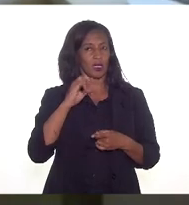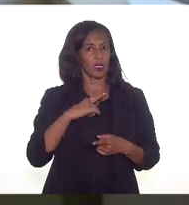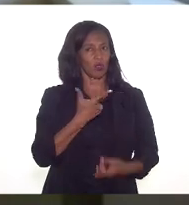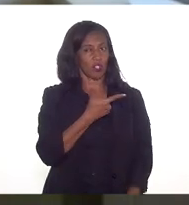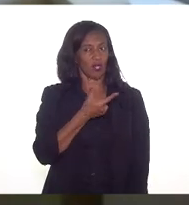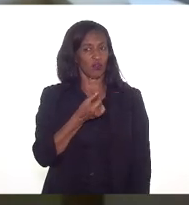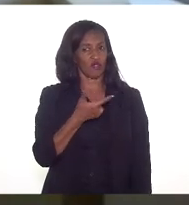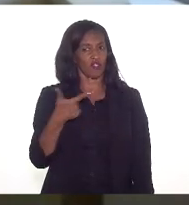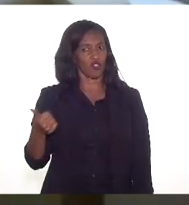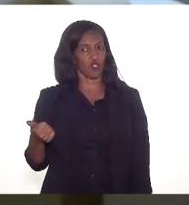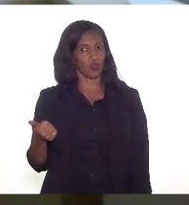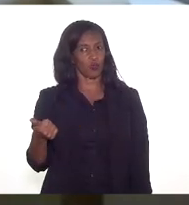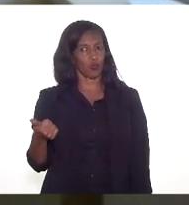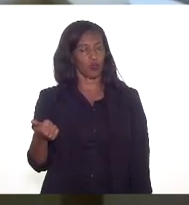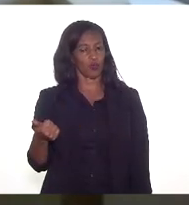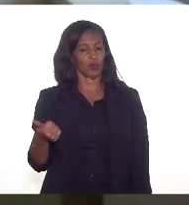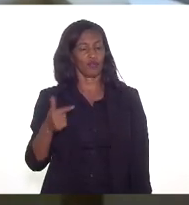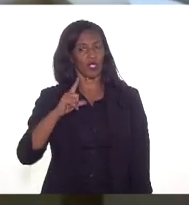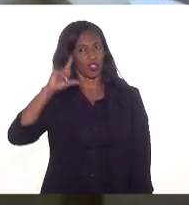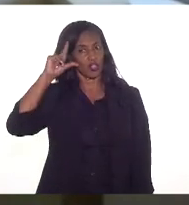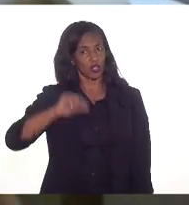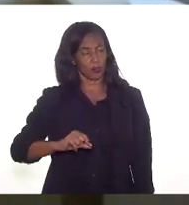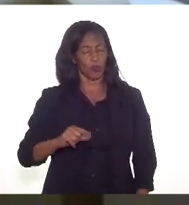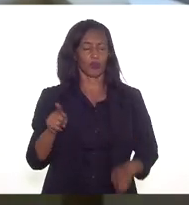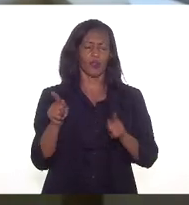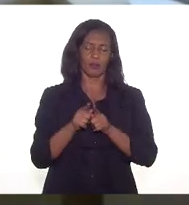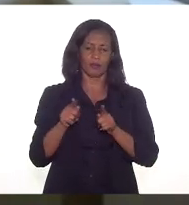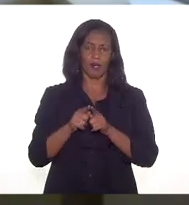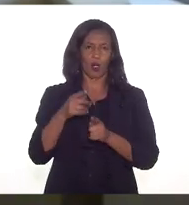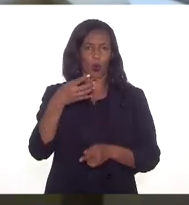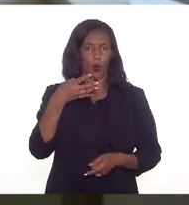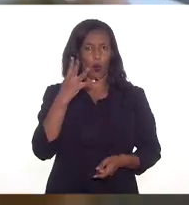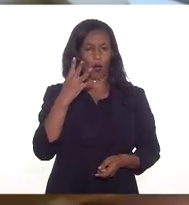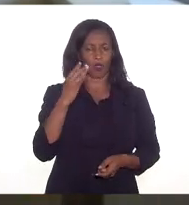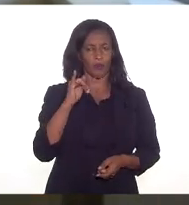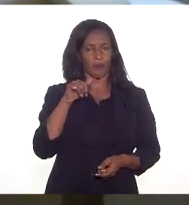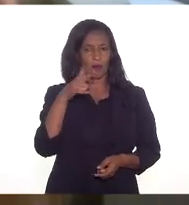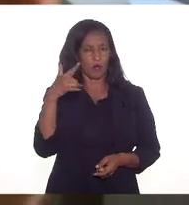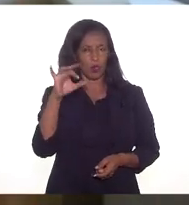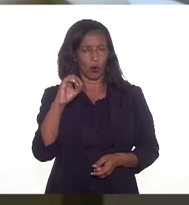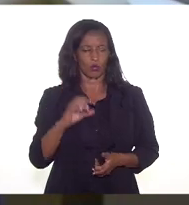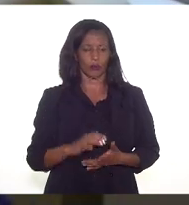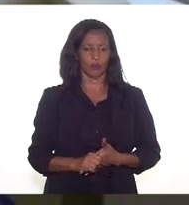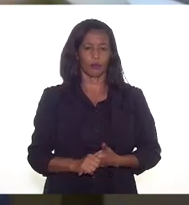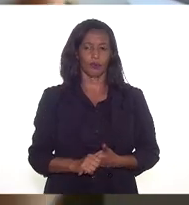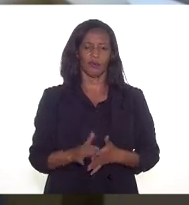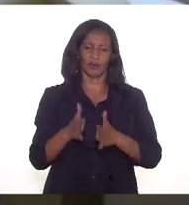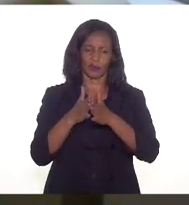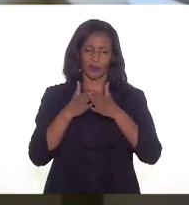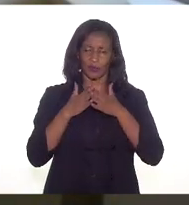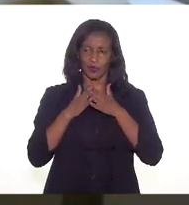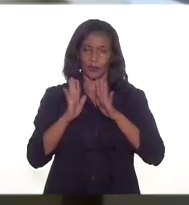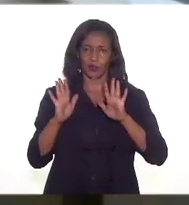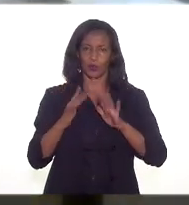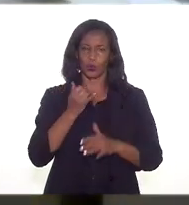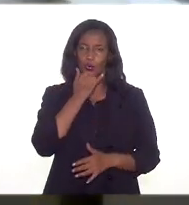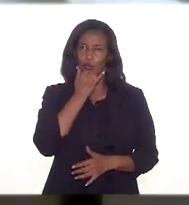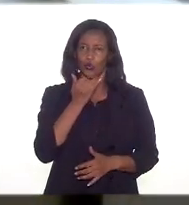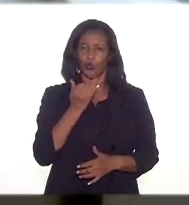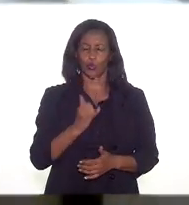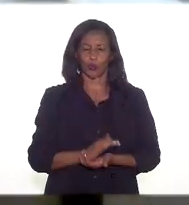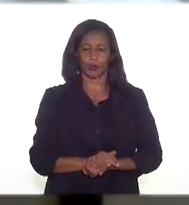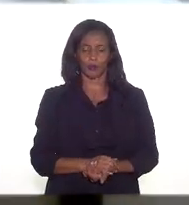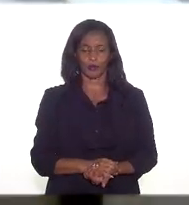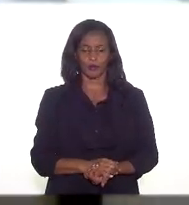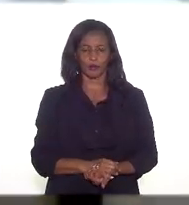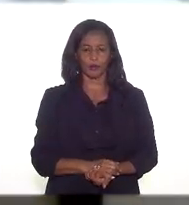se está, ele já vai diminuir bastante, porque deve ser mais de 4 milhões. Por favor. Obrigado, deputado. Desculpa, deputado